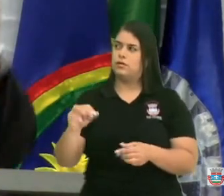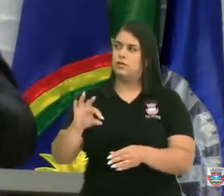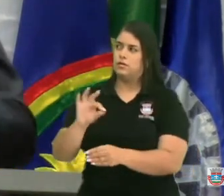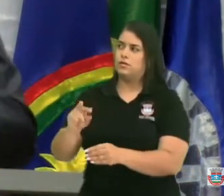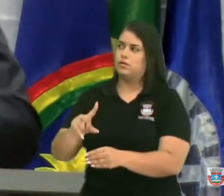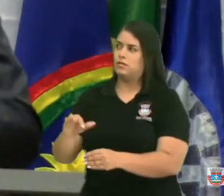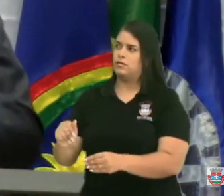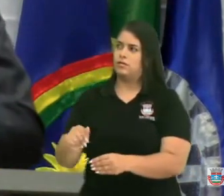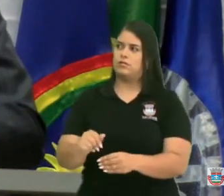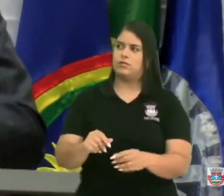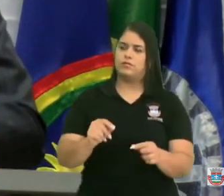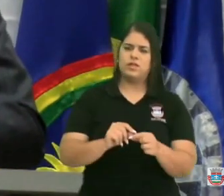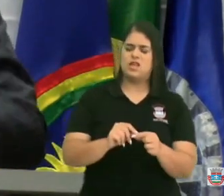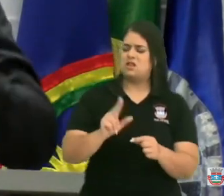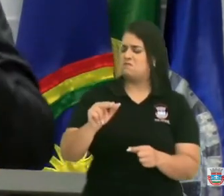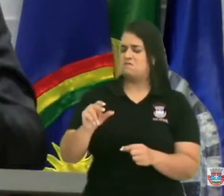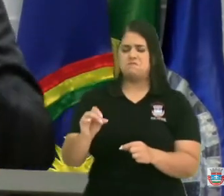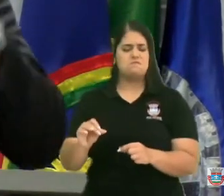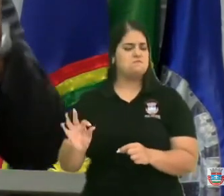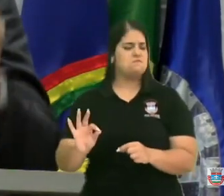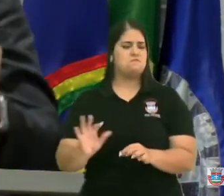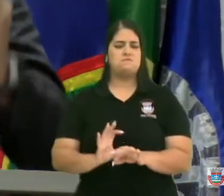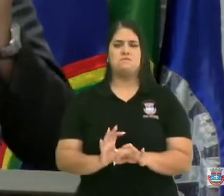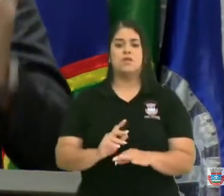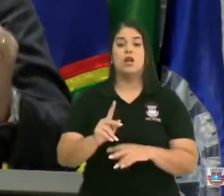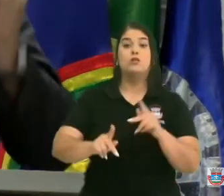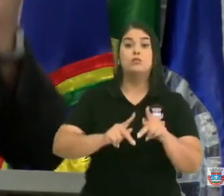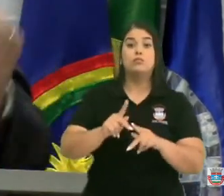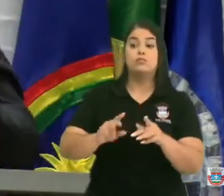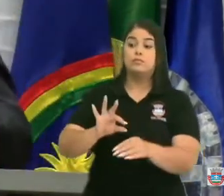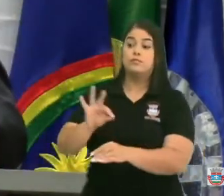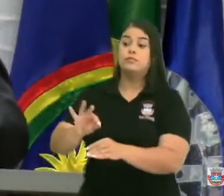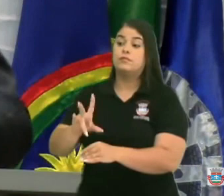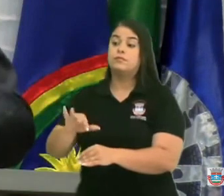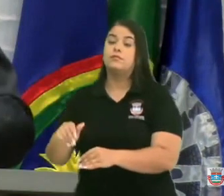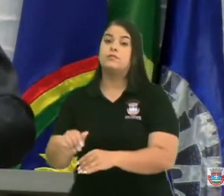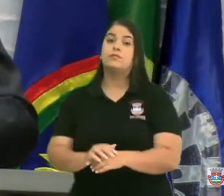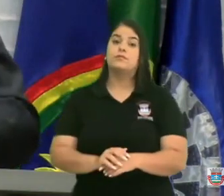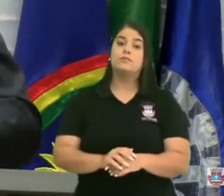Nunca fizeram. Povo de Espírito Santo, me diga uma coisa.